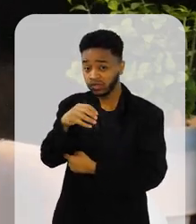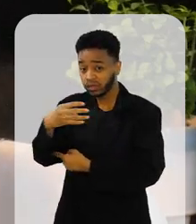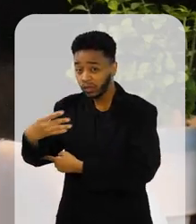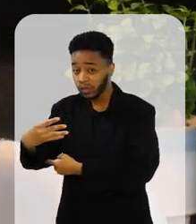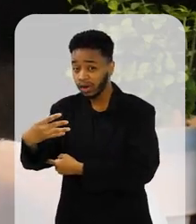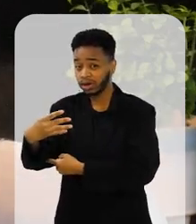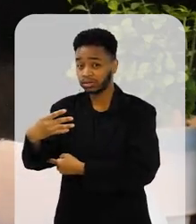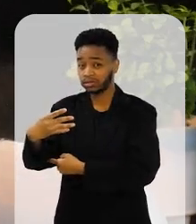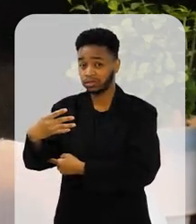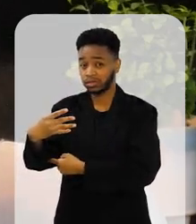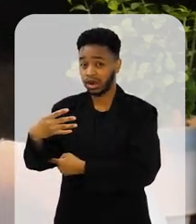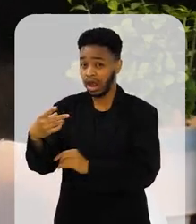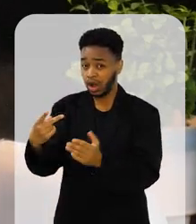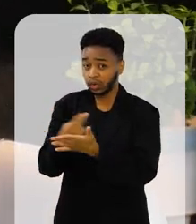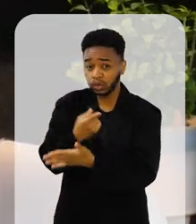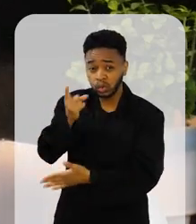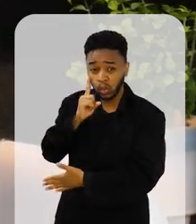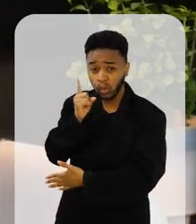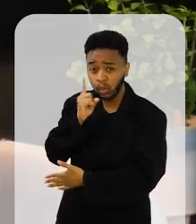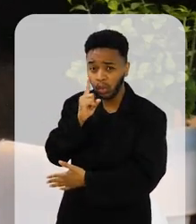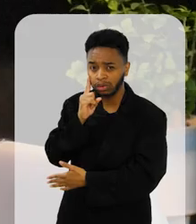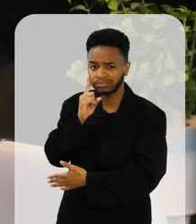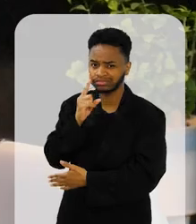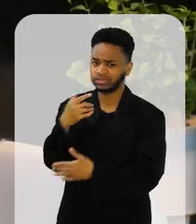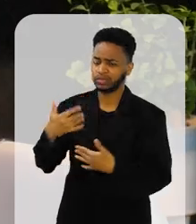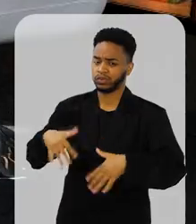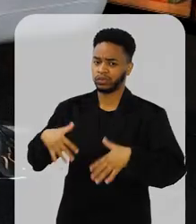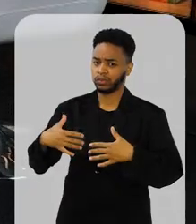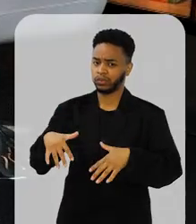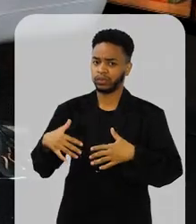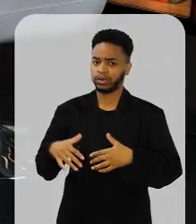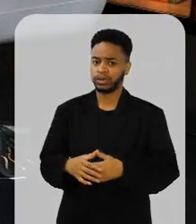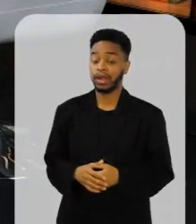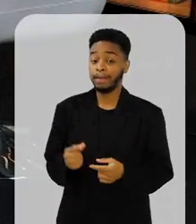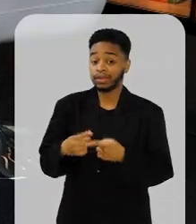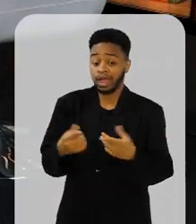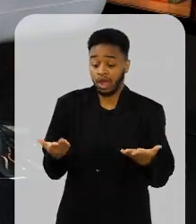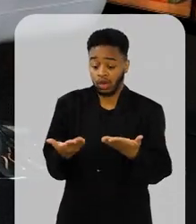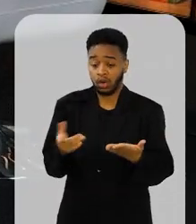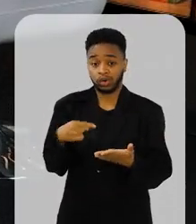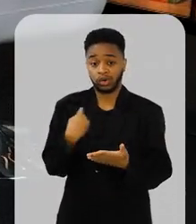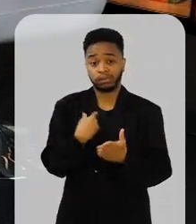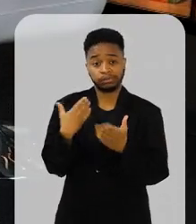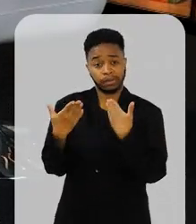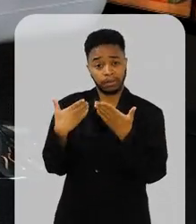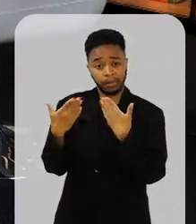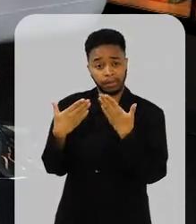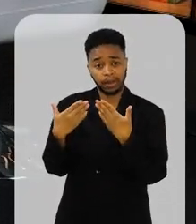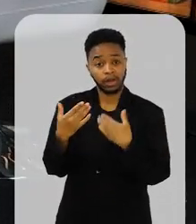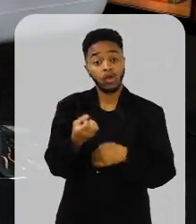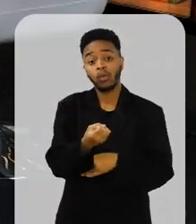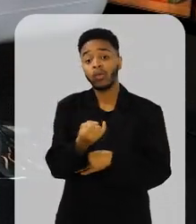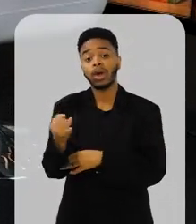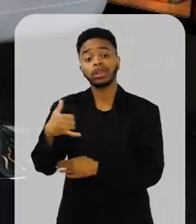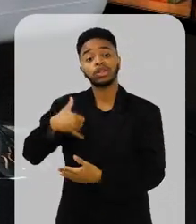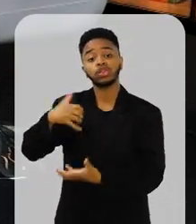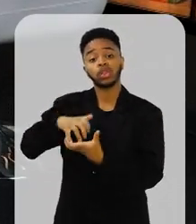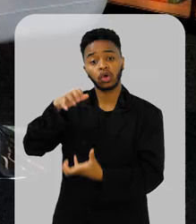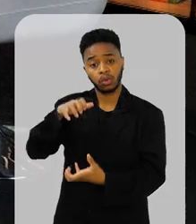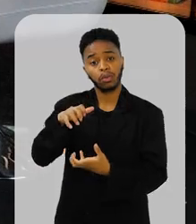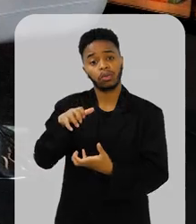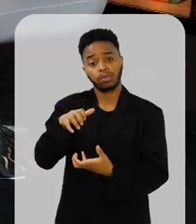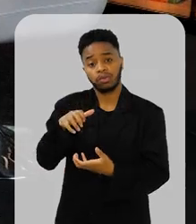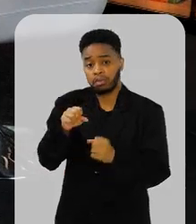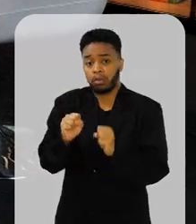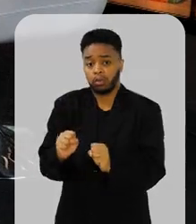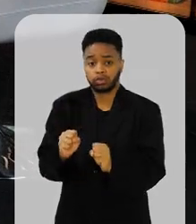494 casos por dia? O tempo que a gente está aqui no programa, quantos idosos já podem